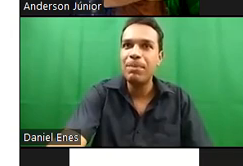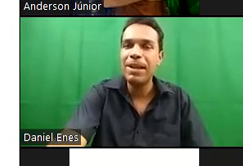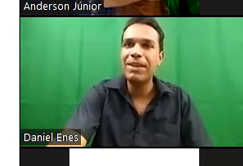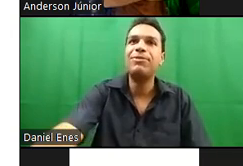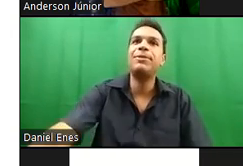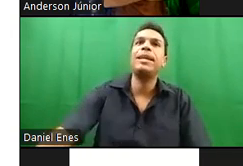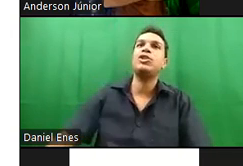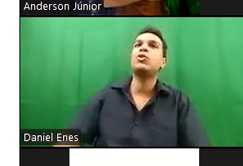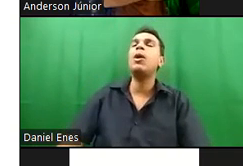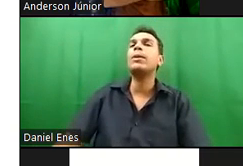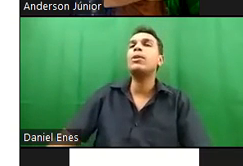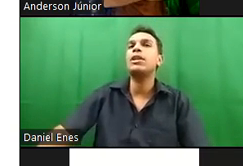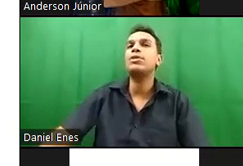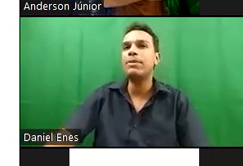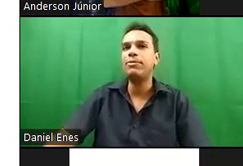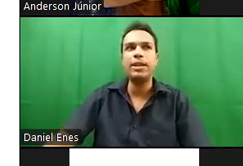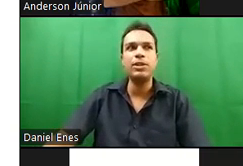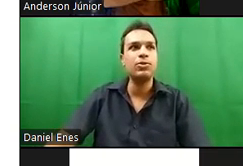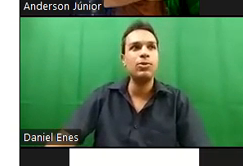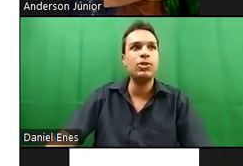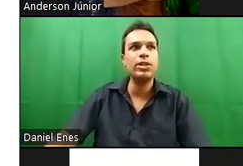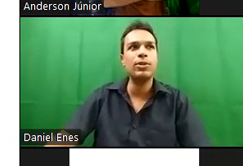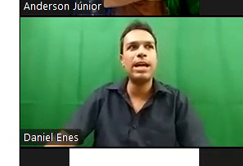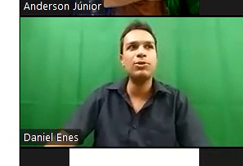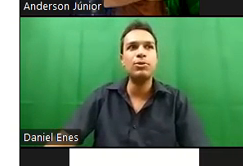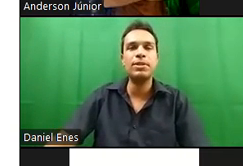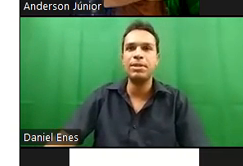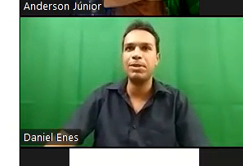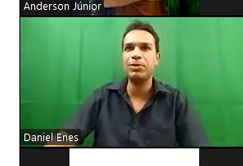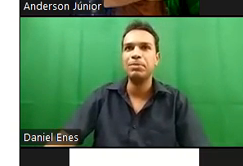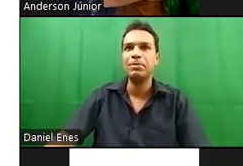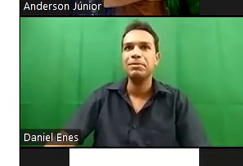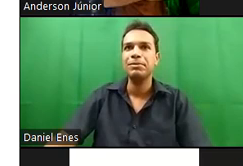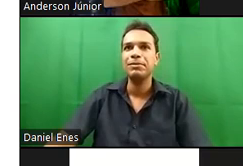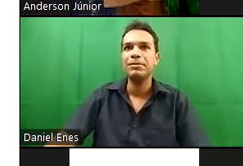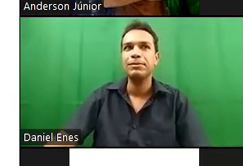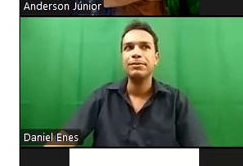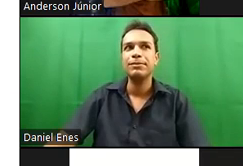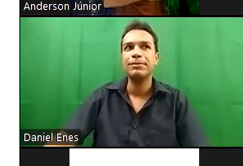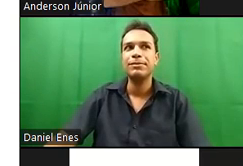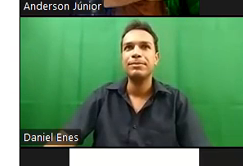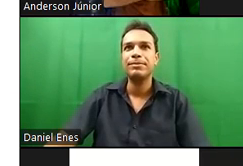gesto é para frente. Qual que é o gesto é para frente? Os direcionais ou simples?